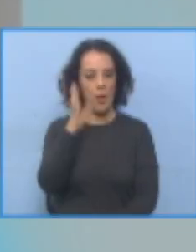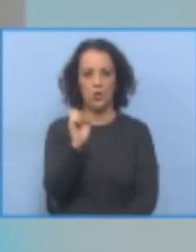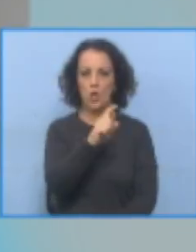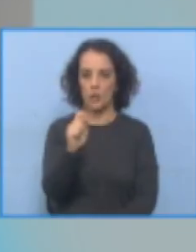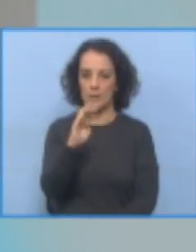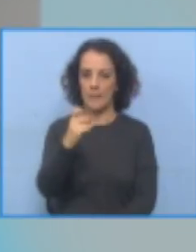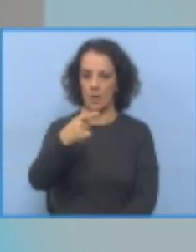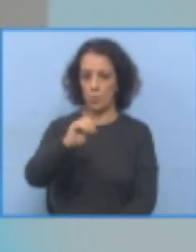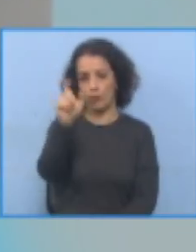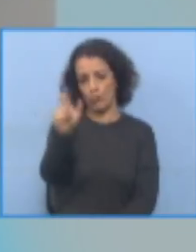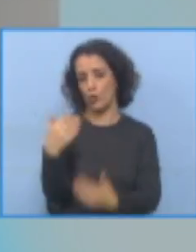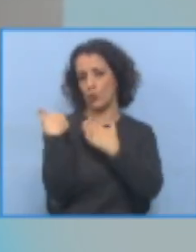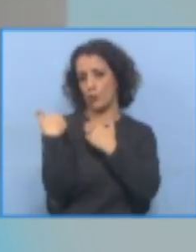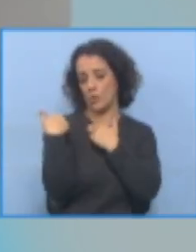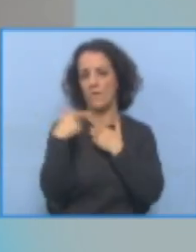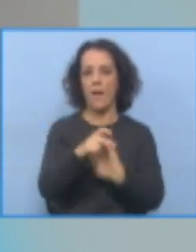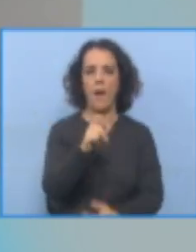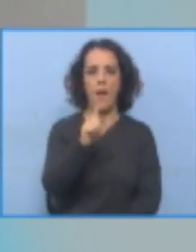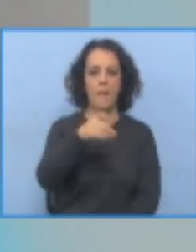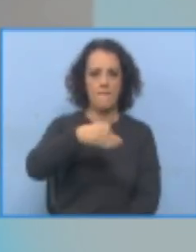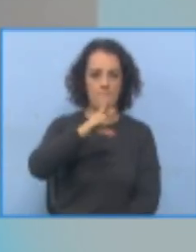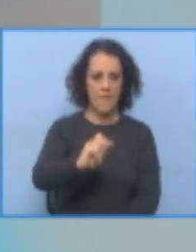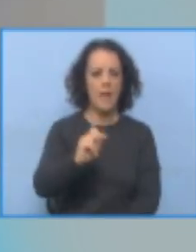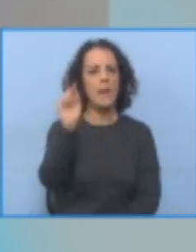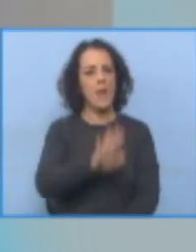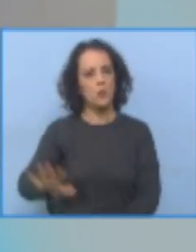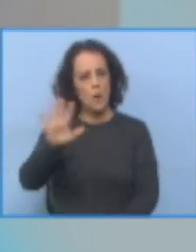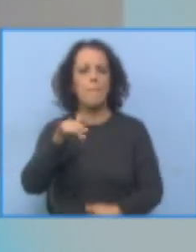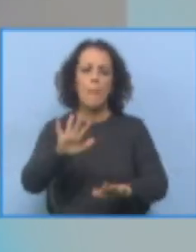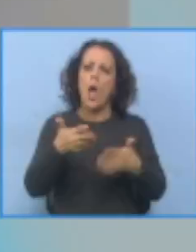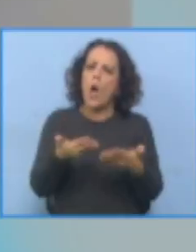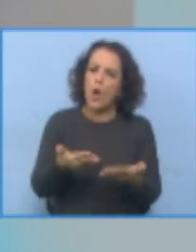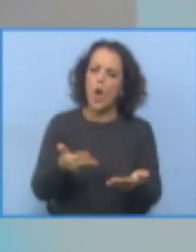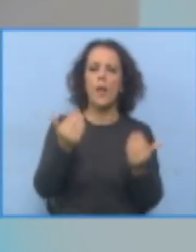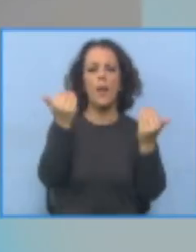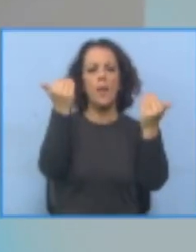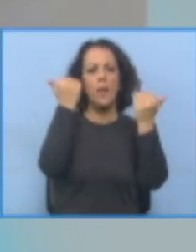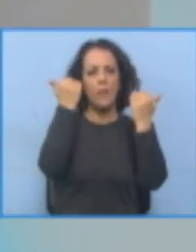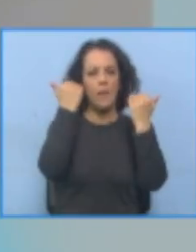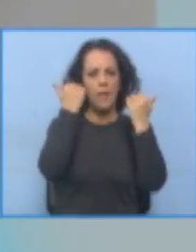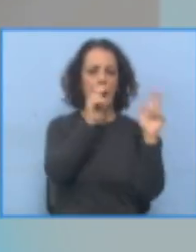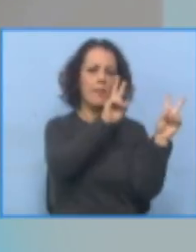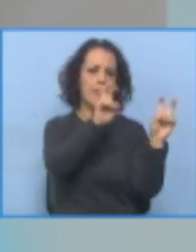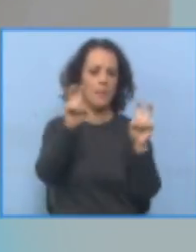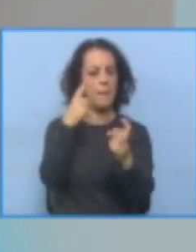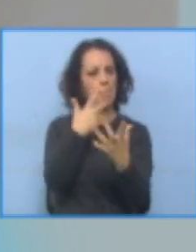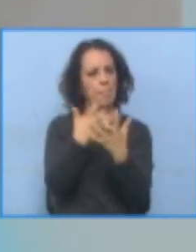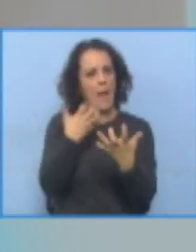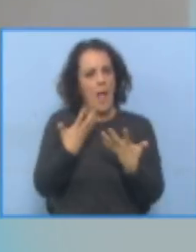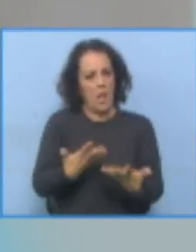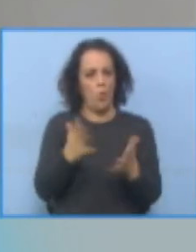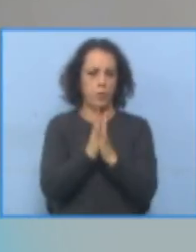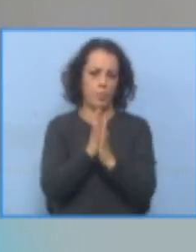Santos, responsável pelo Alfa Nacional. Ficamos ainda, entretanto, com os principais temas que marcam a